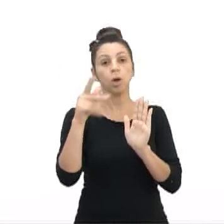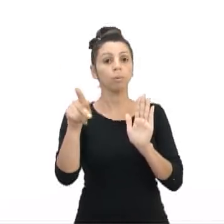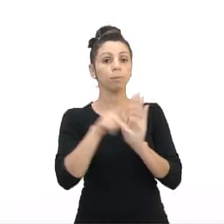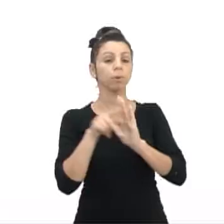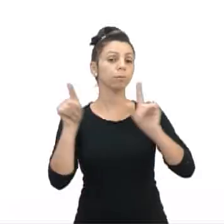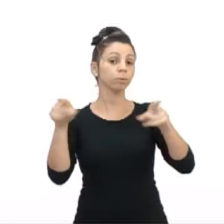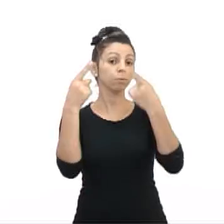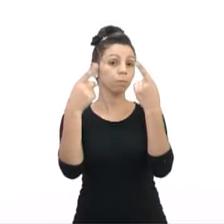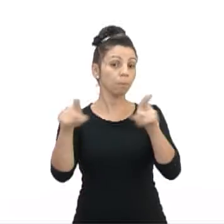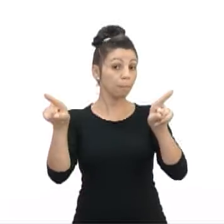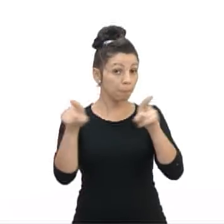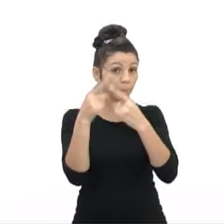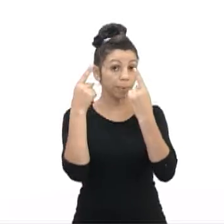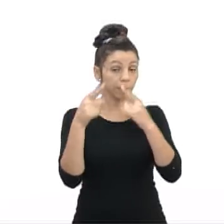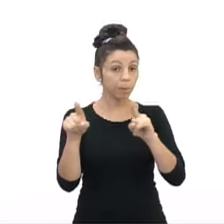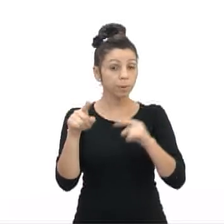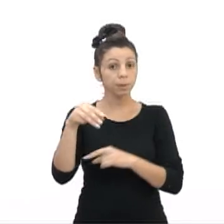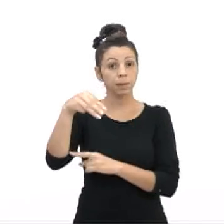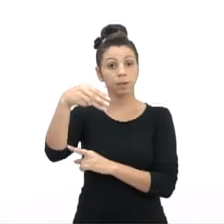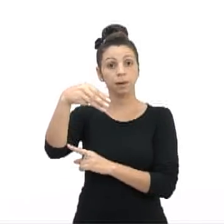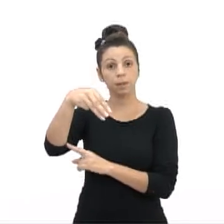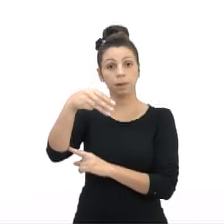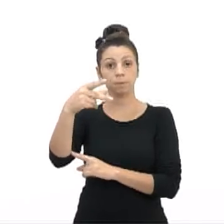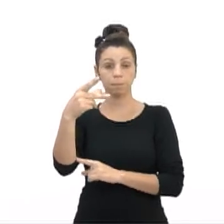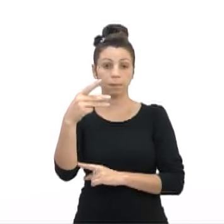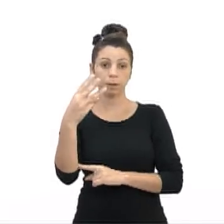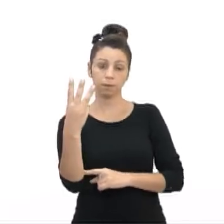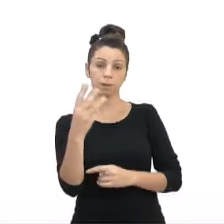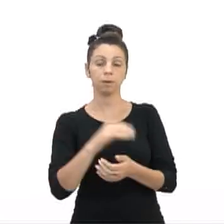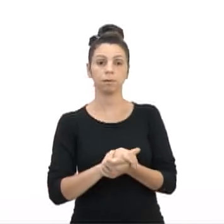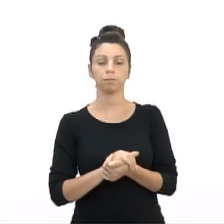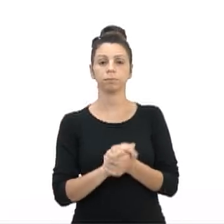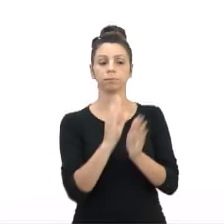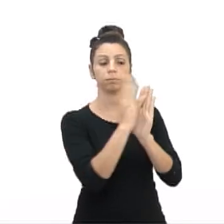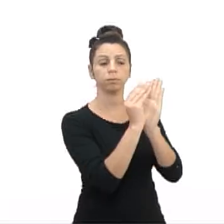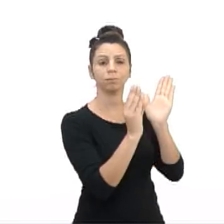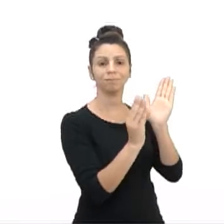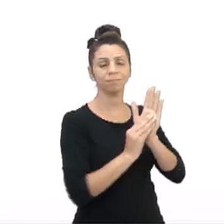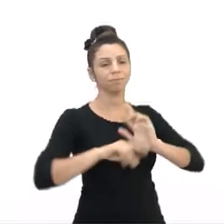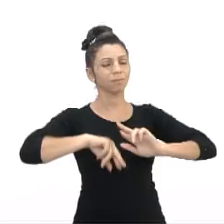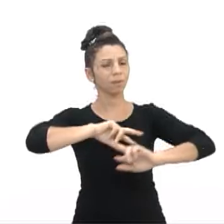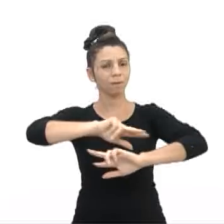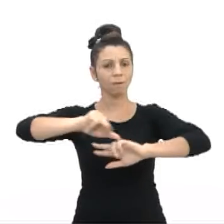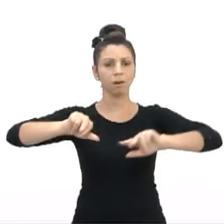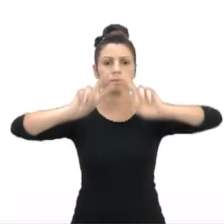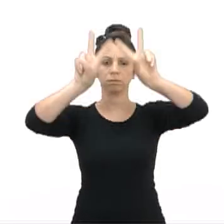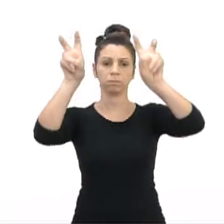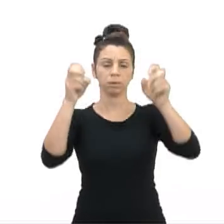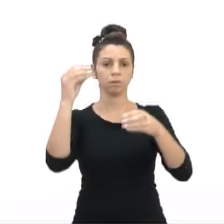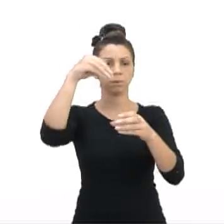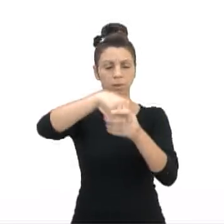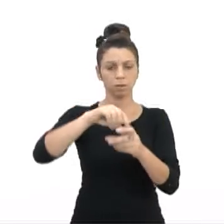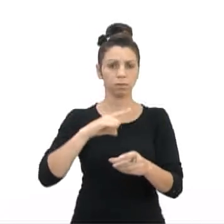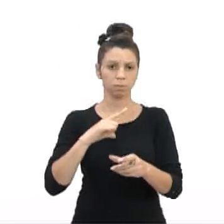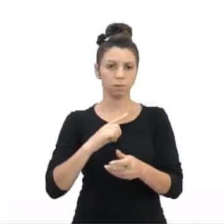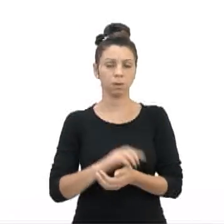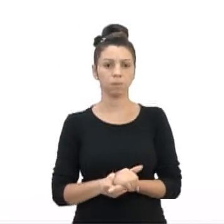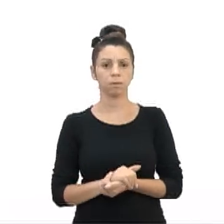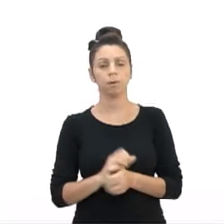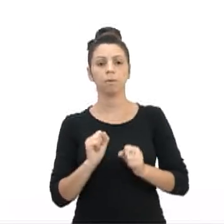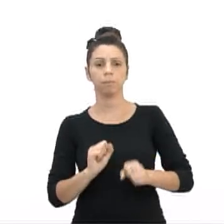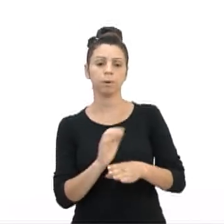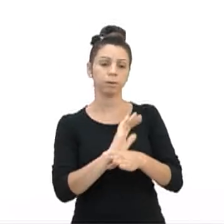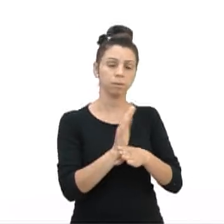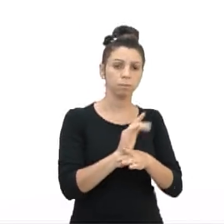iPods. O conteúdo de um podcast pode abordar vários assuntos. Então, pode ser falado sobre